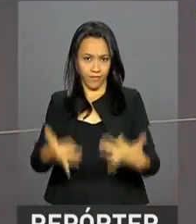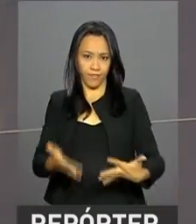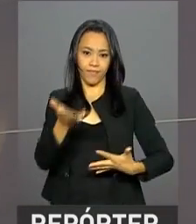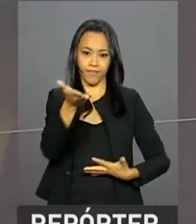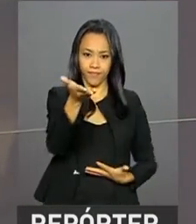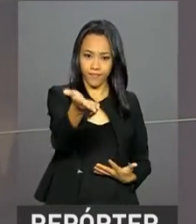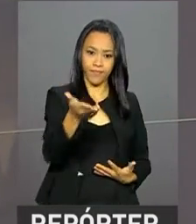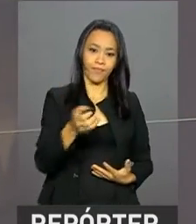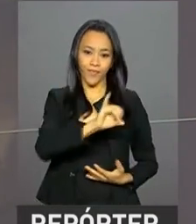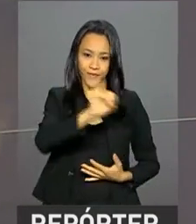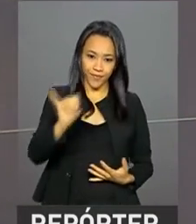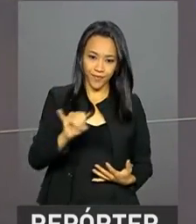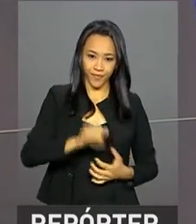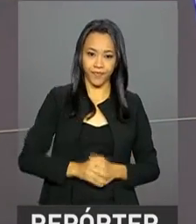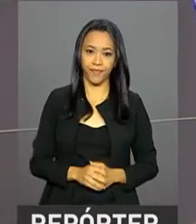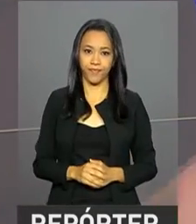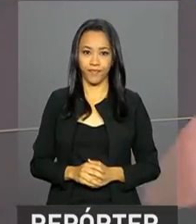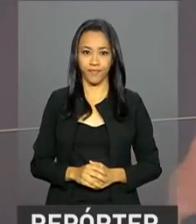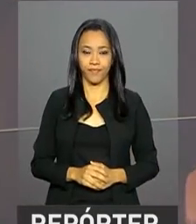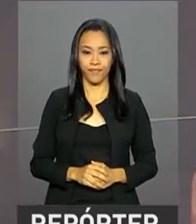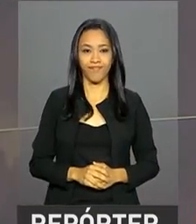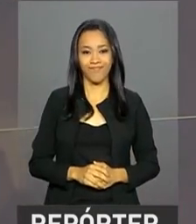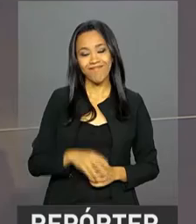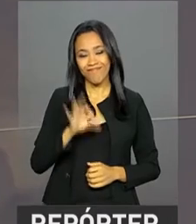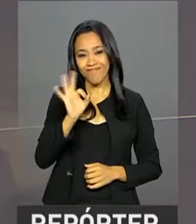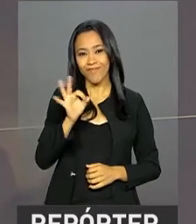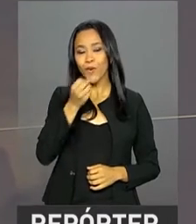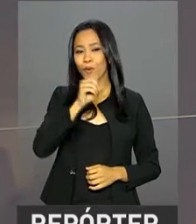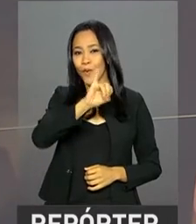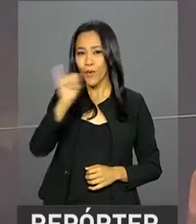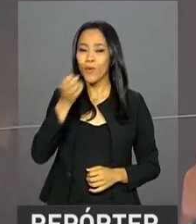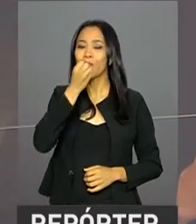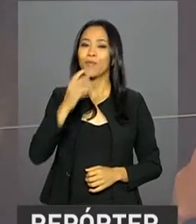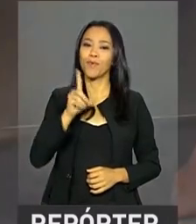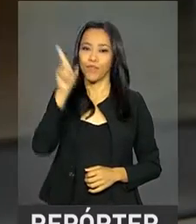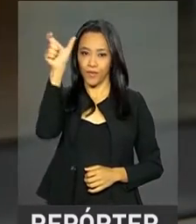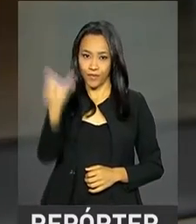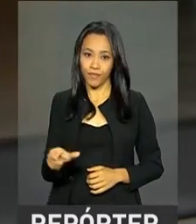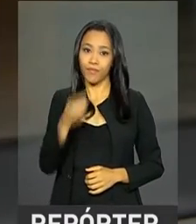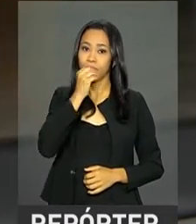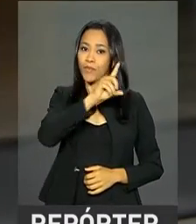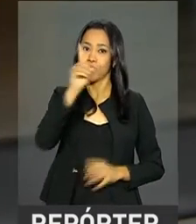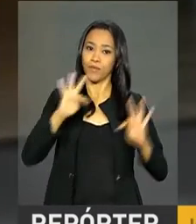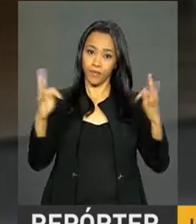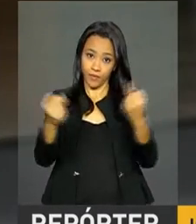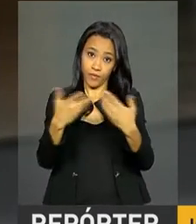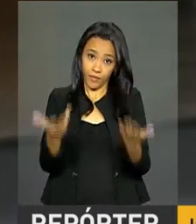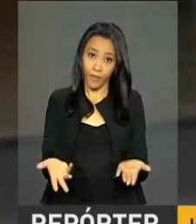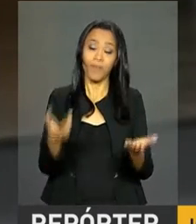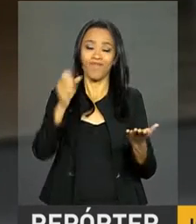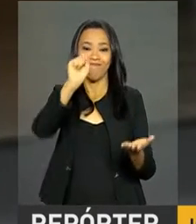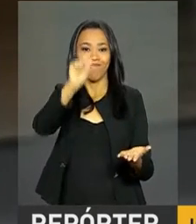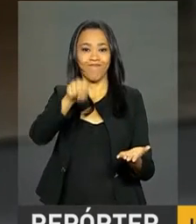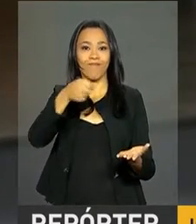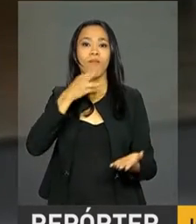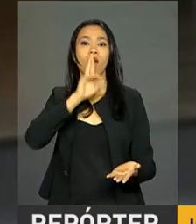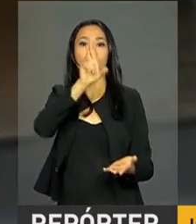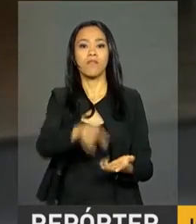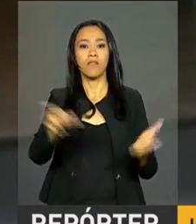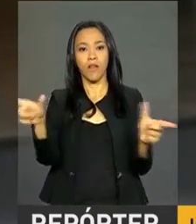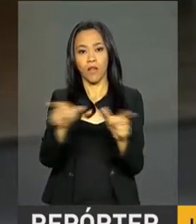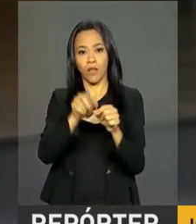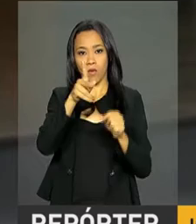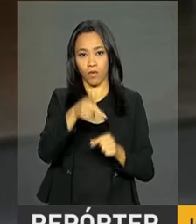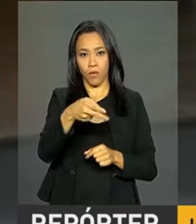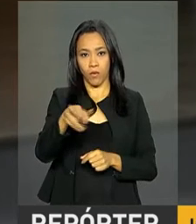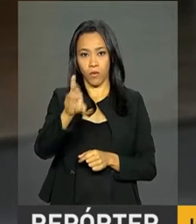ao vivo. Oi, João Pedro. Oi, Leandro. Bom dia a você, bom dia a todos. Exatamente, a divulgação do resultado das inscrições do ProUni,